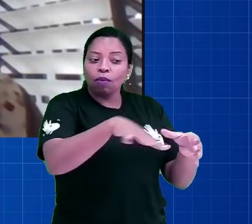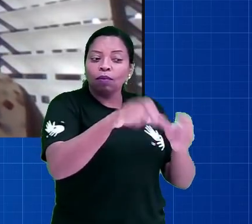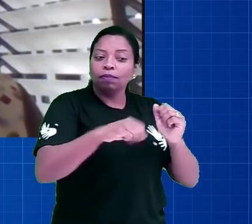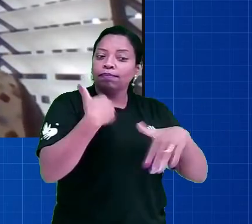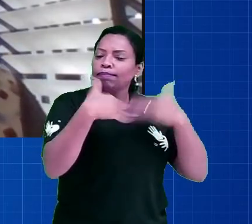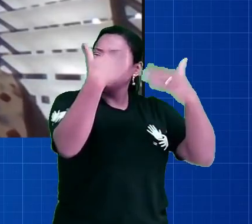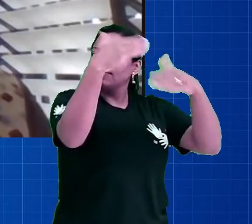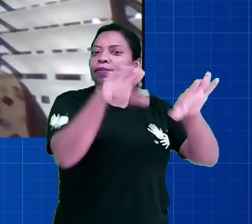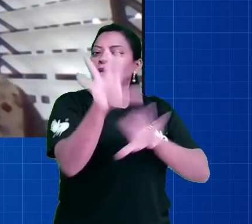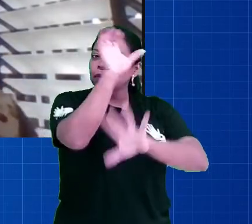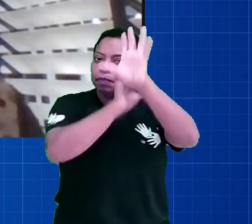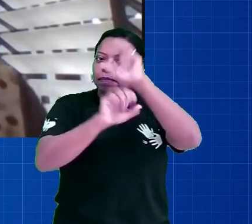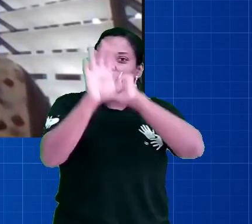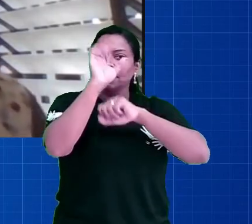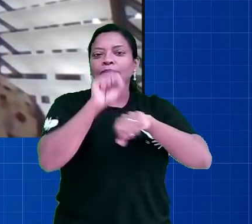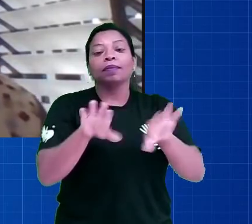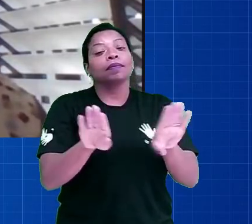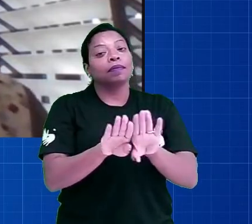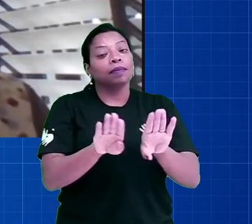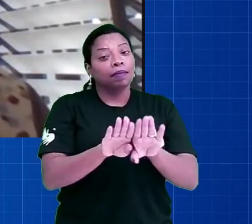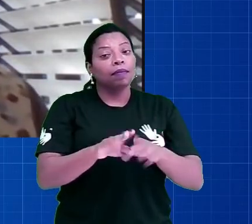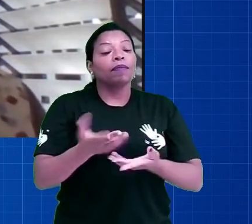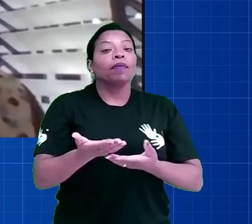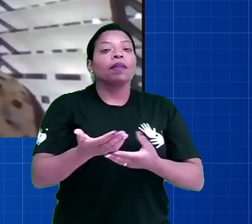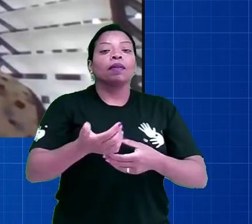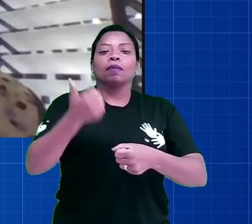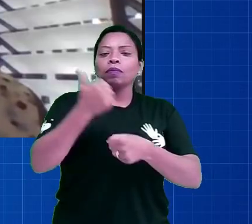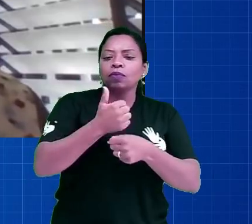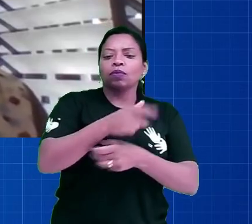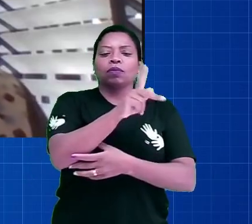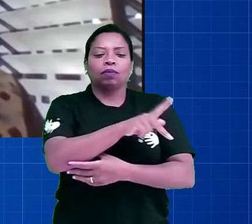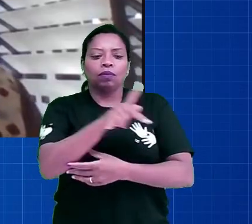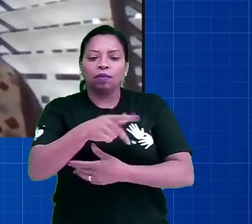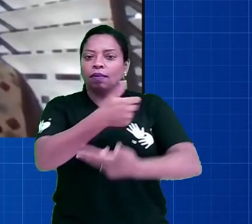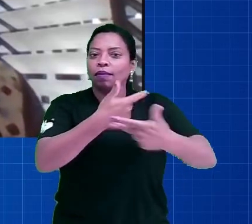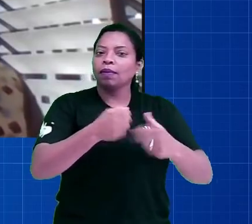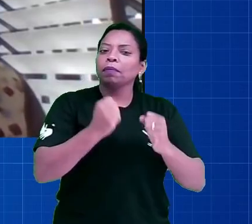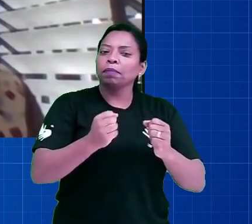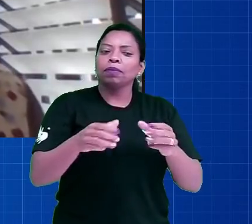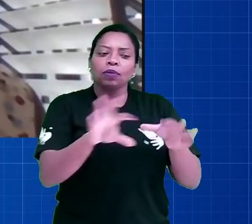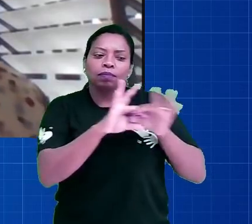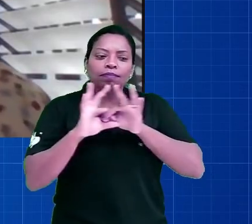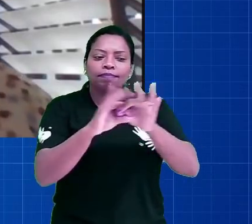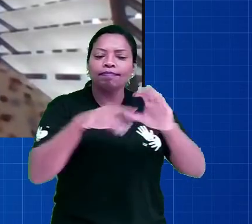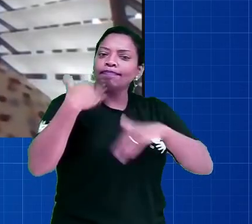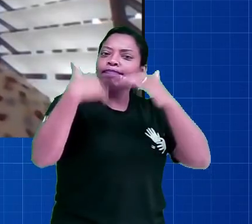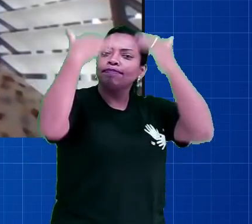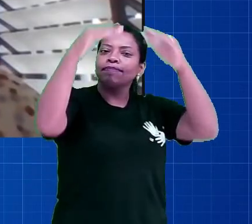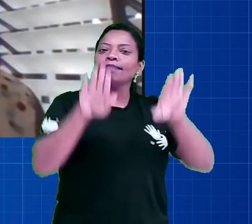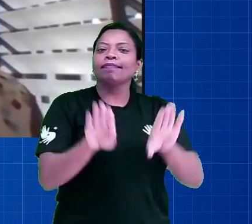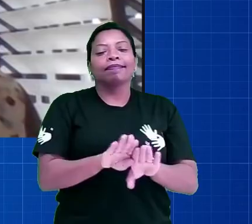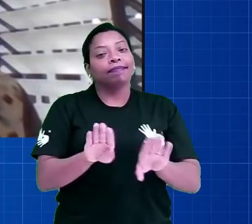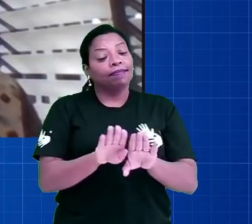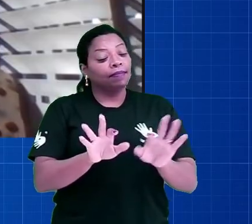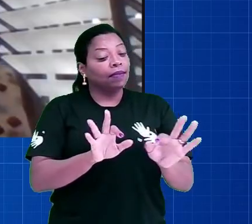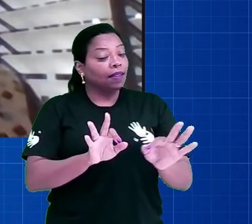os professores e os gestores também avançam. Então, é importante. Então, esse planejamento também só